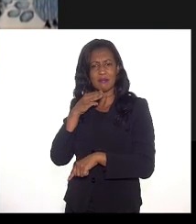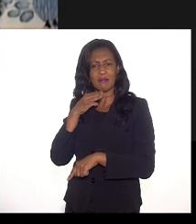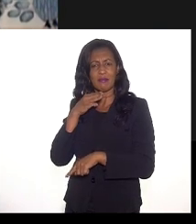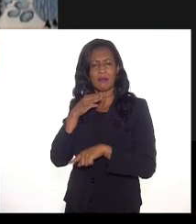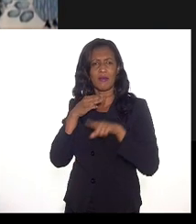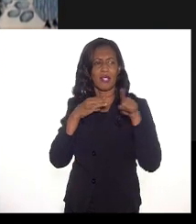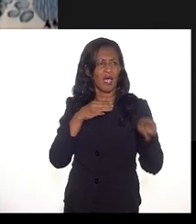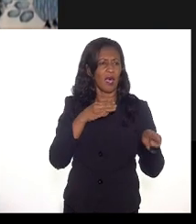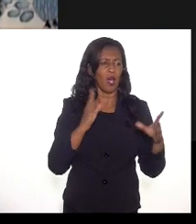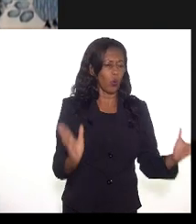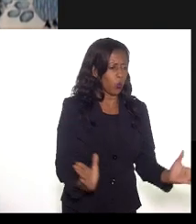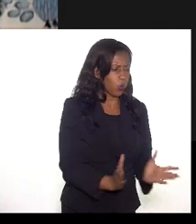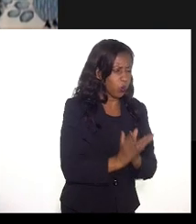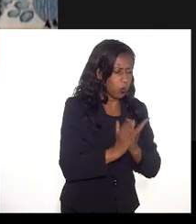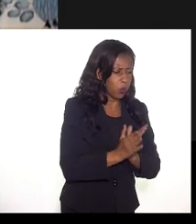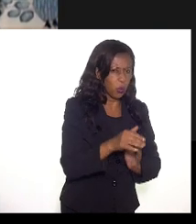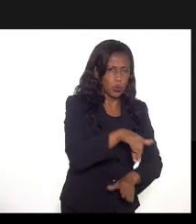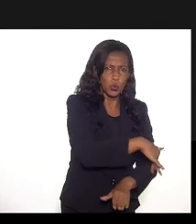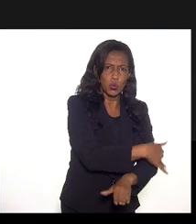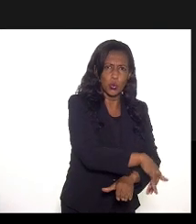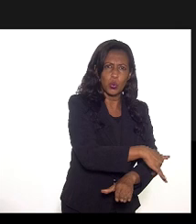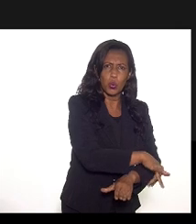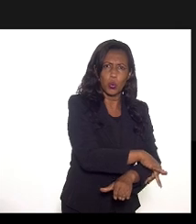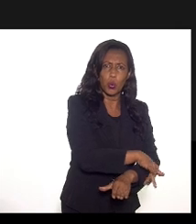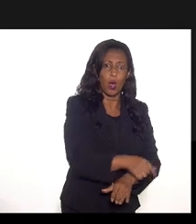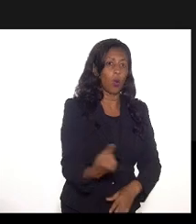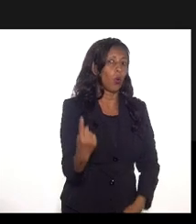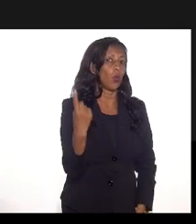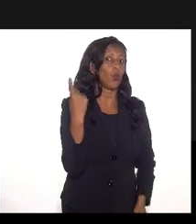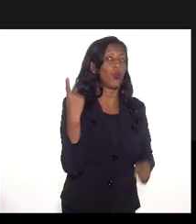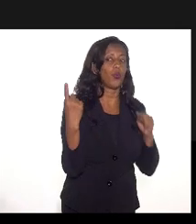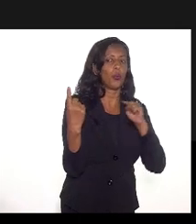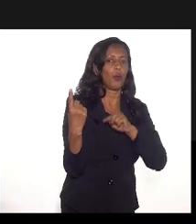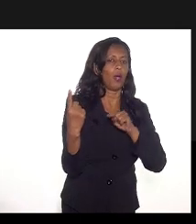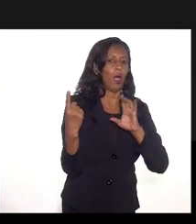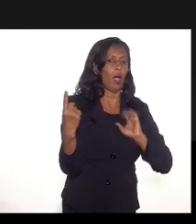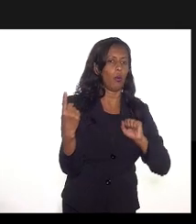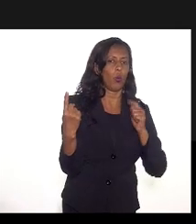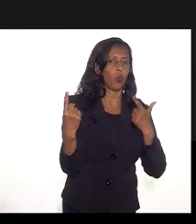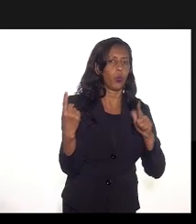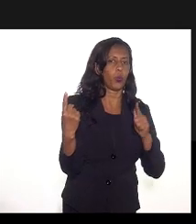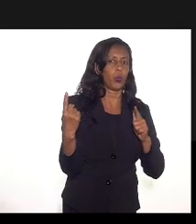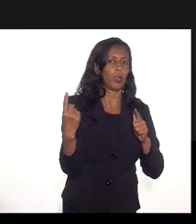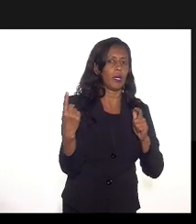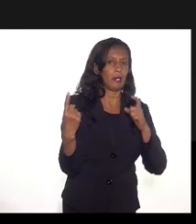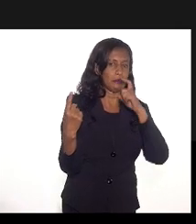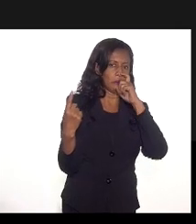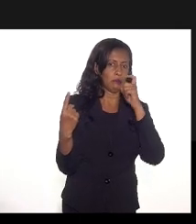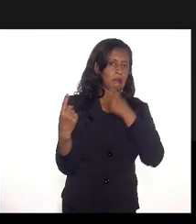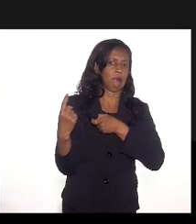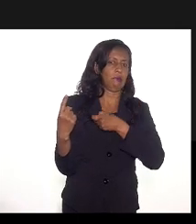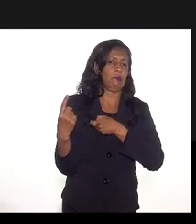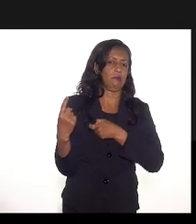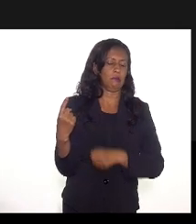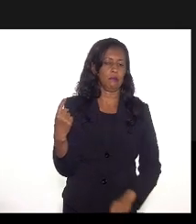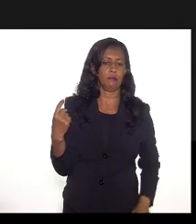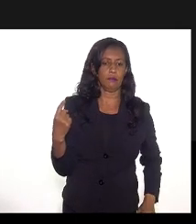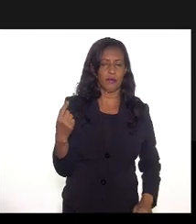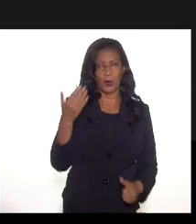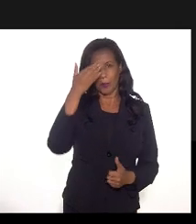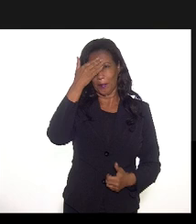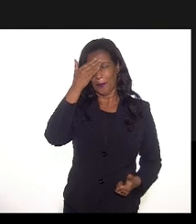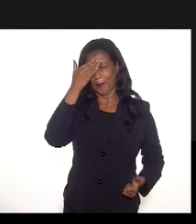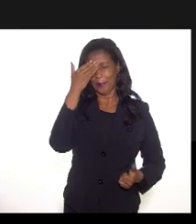morador de rua o único que Jesus não amou foram os hipócritas obrigado